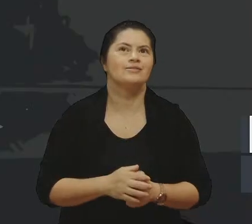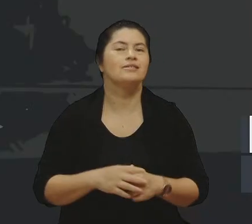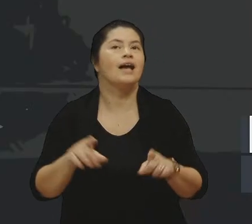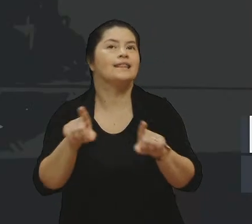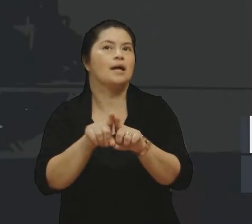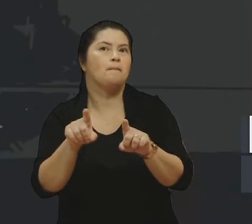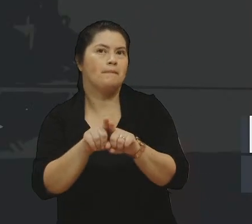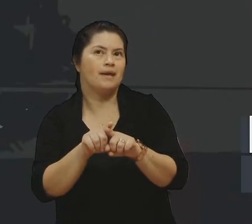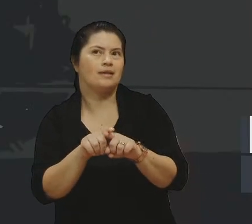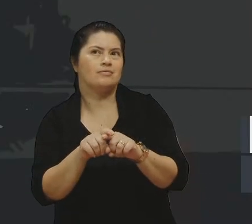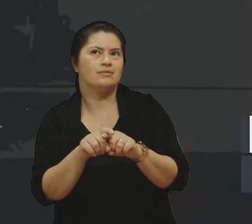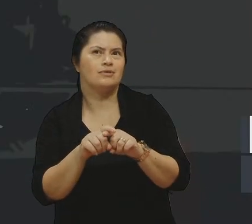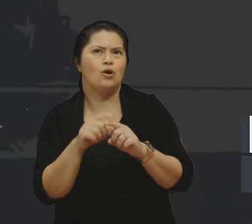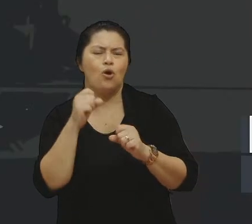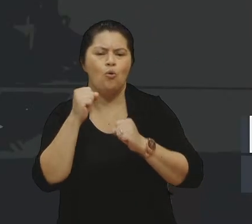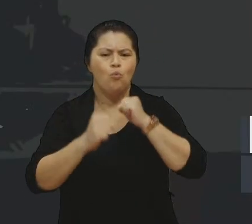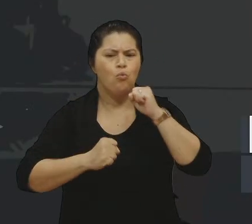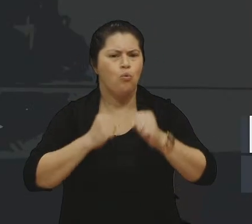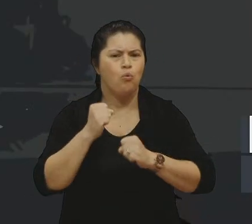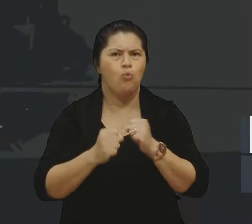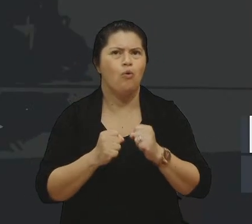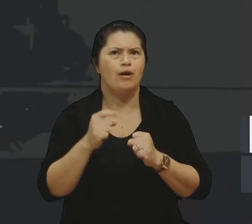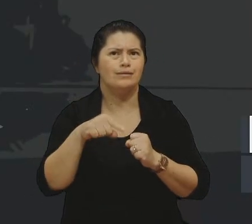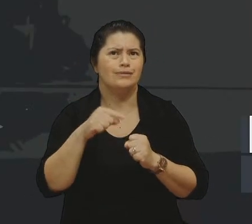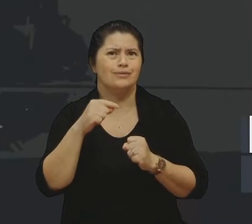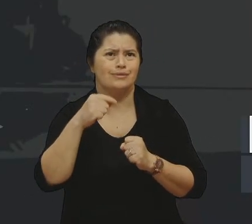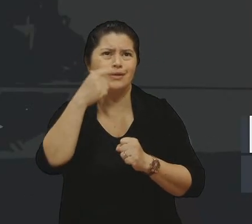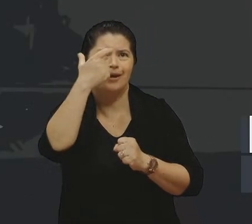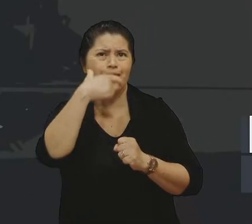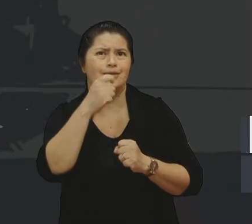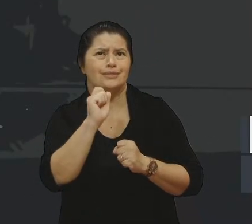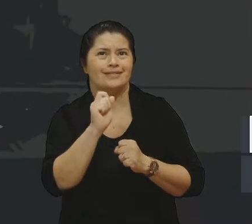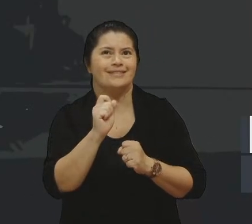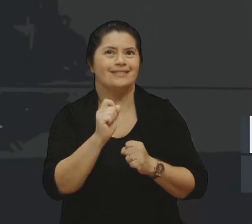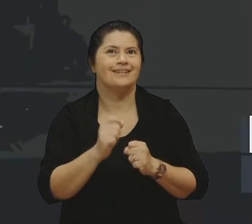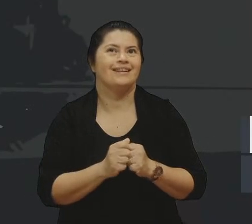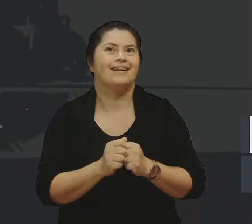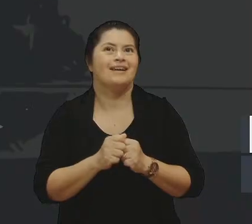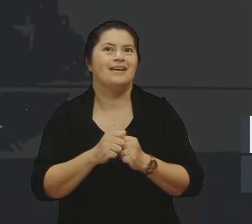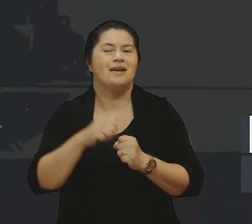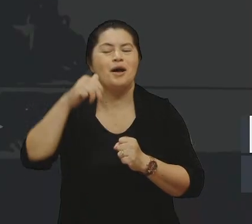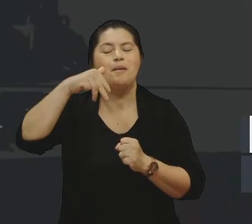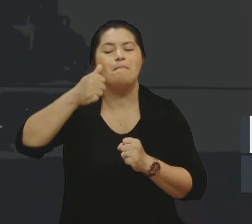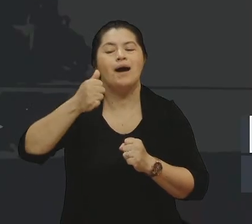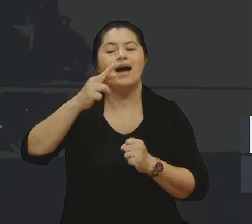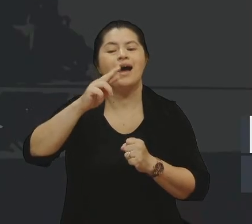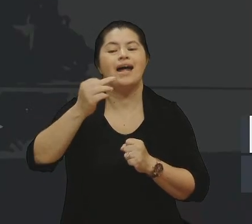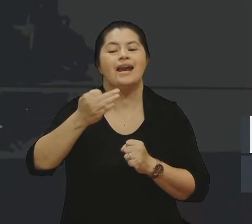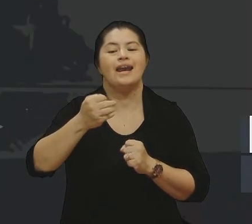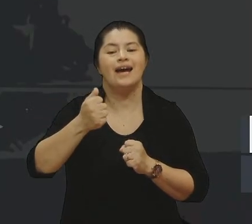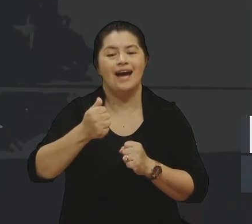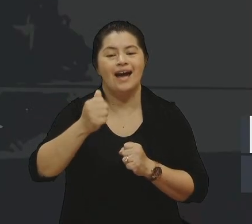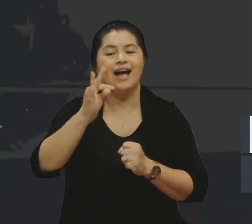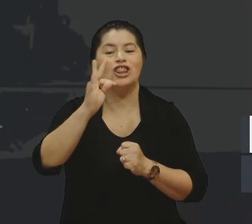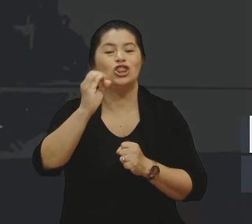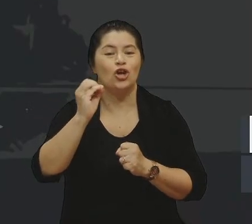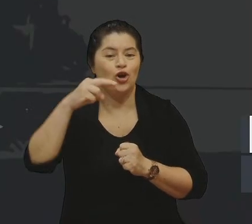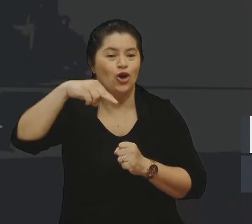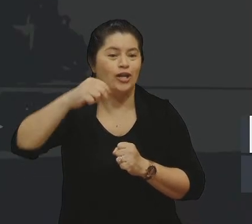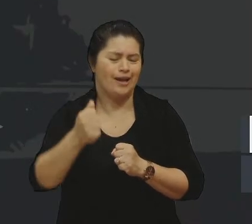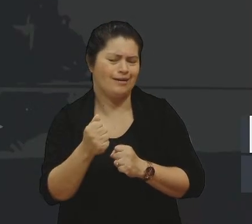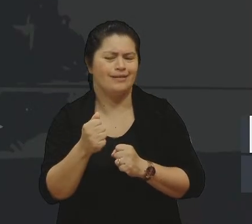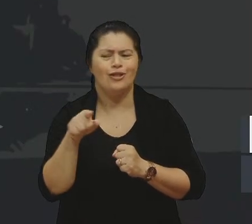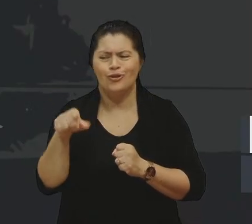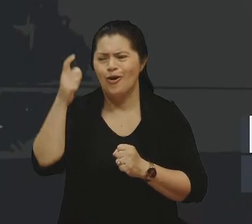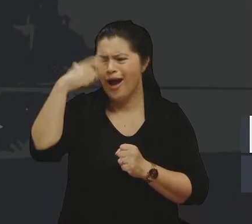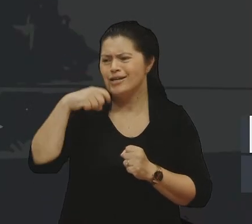meio maratonista, porque eu pensava que dava para ser maratonista, mas, como vocês podem ver, a minha estatura está muito mais para fazer força do que